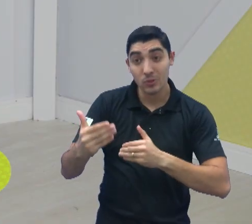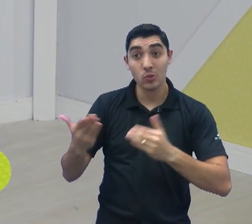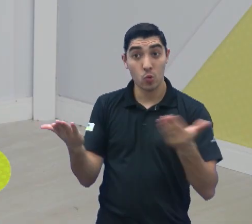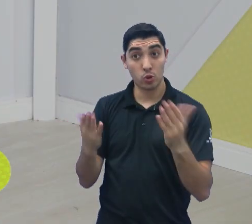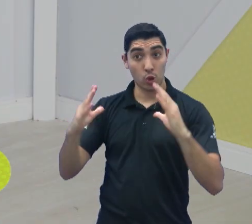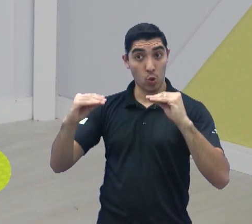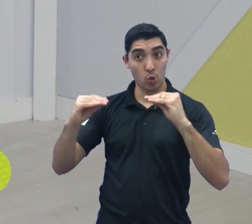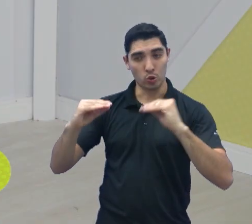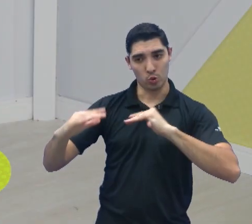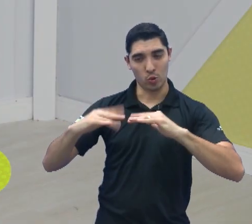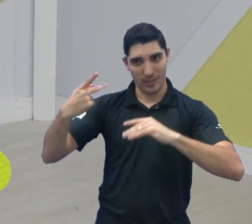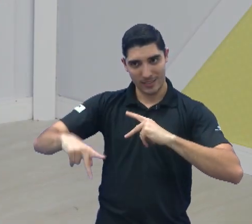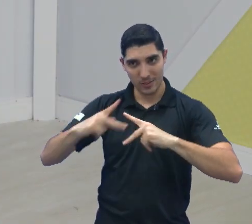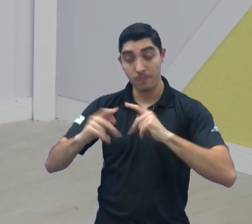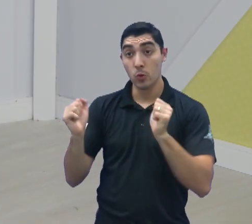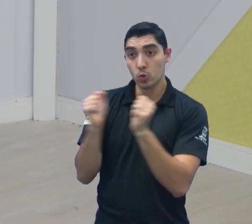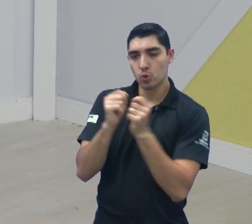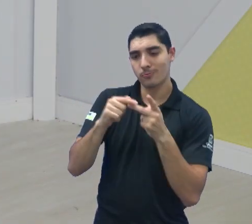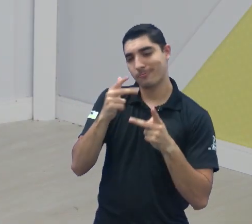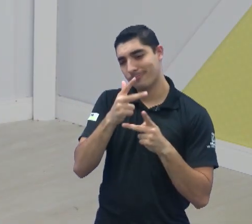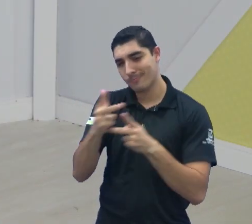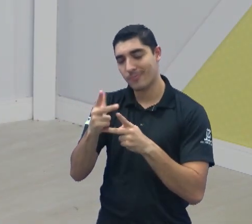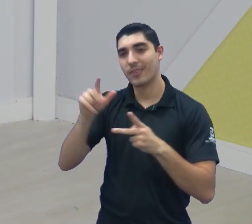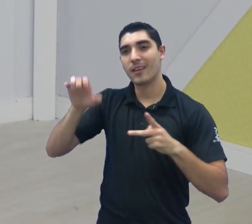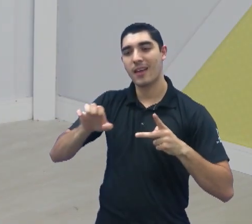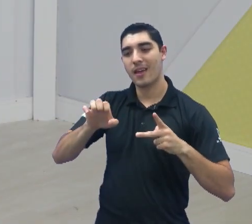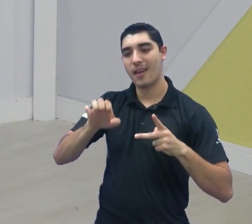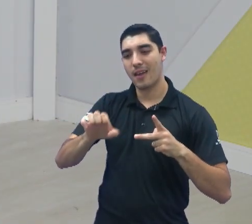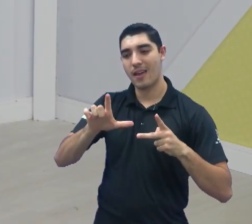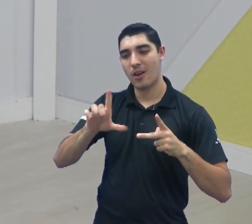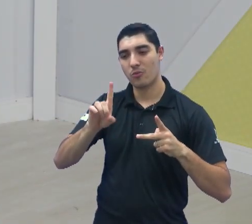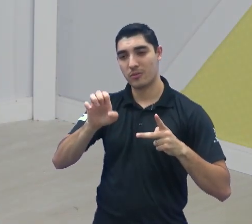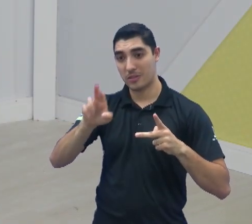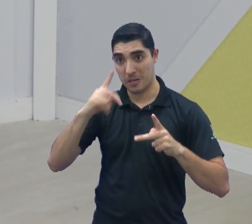do DJ Helder Soares. Solta, Matheus!